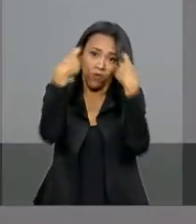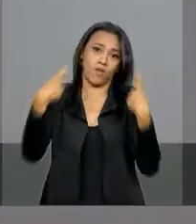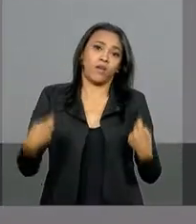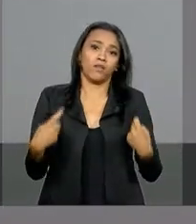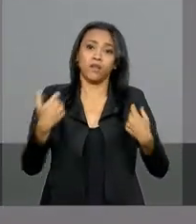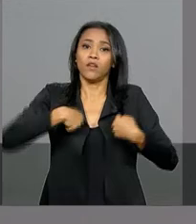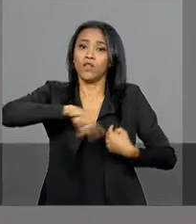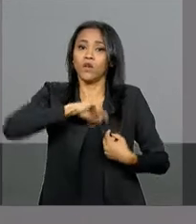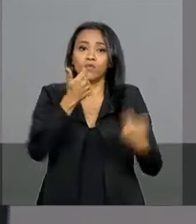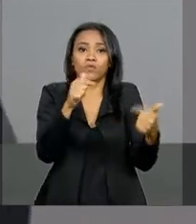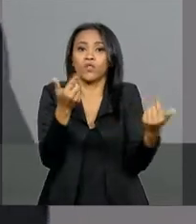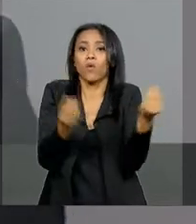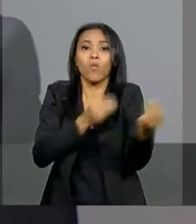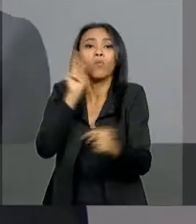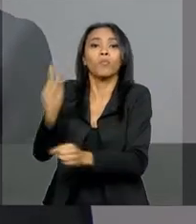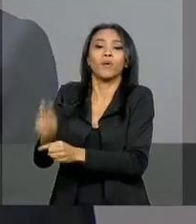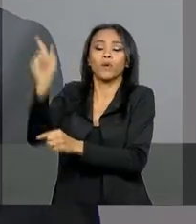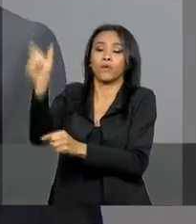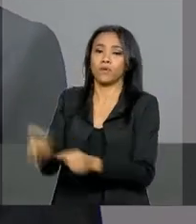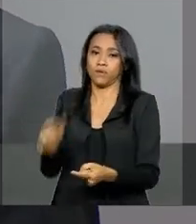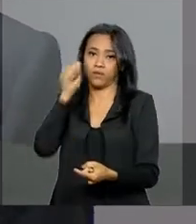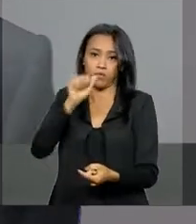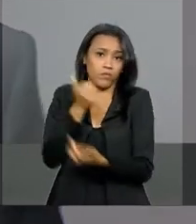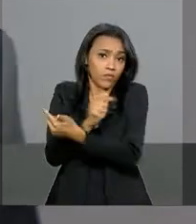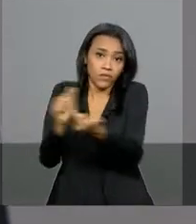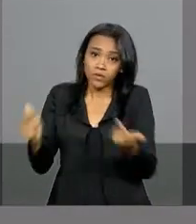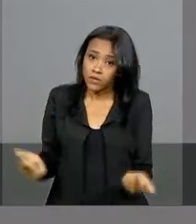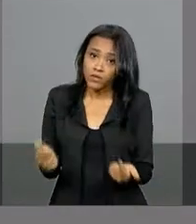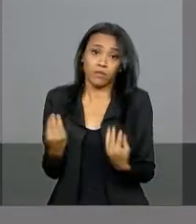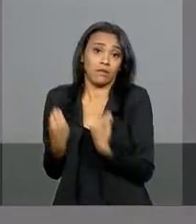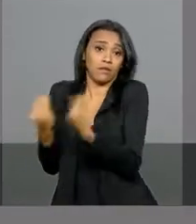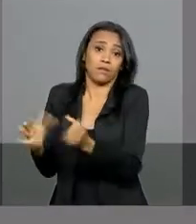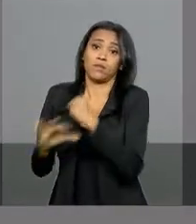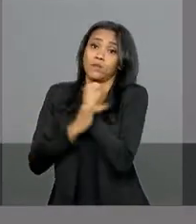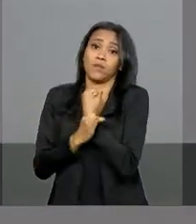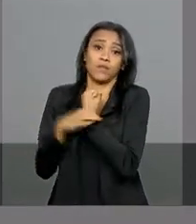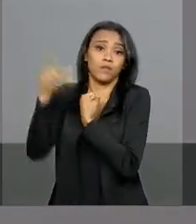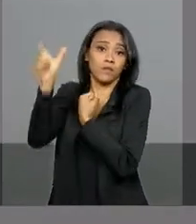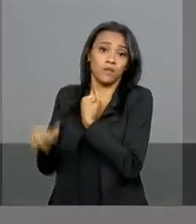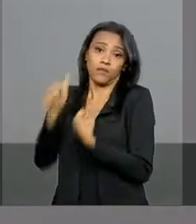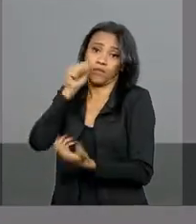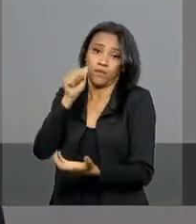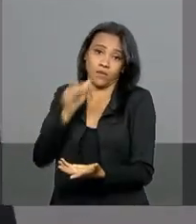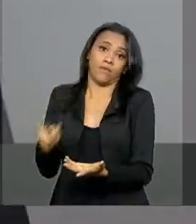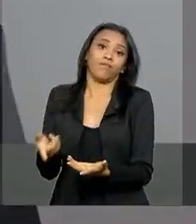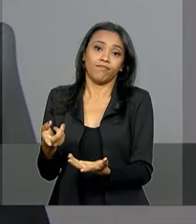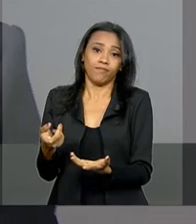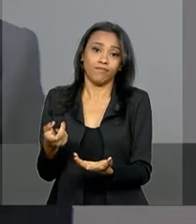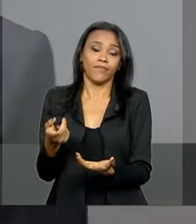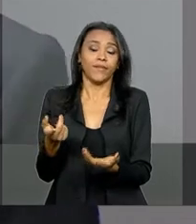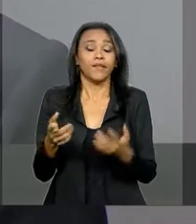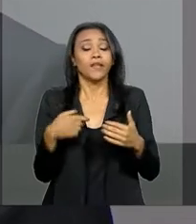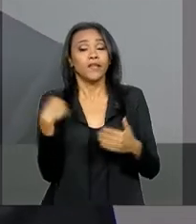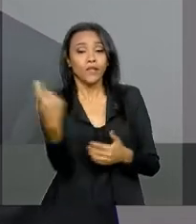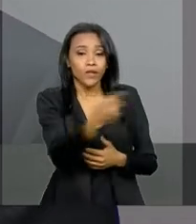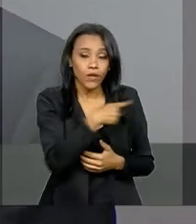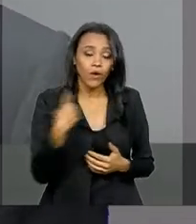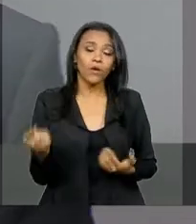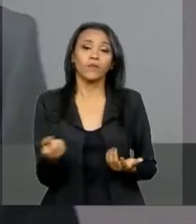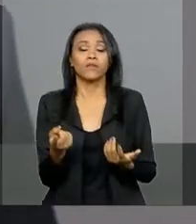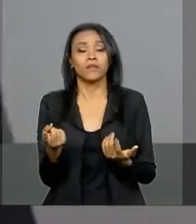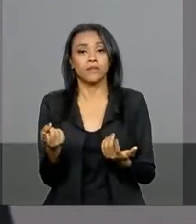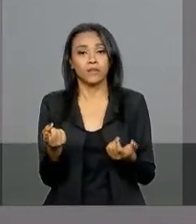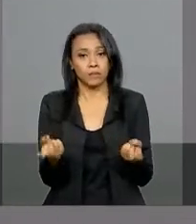para que pudesse então dá segurança às mulheres de fazer as denúncias e nós estamos vendo